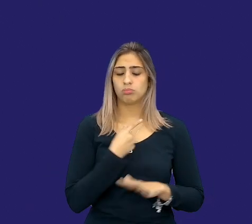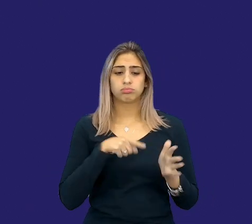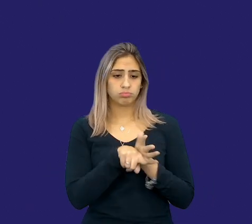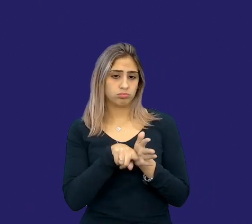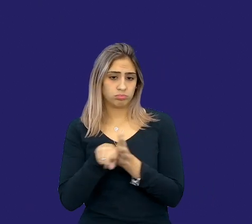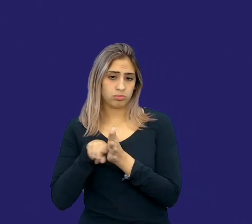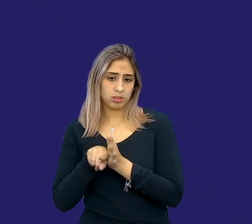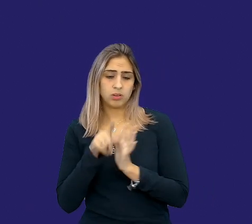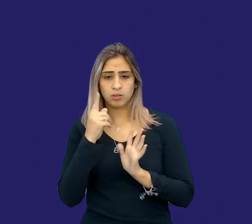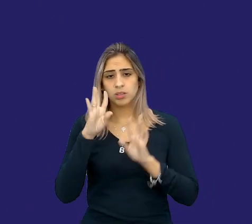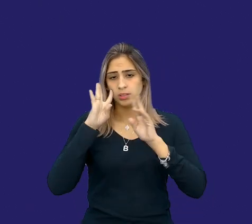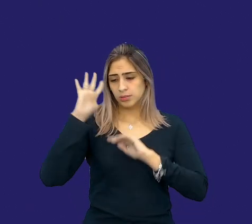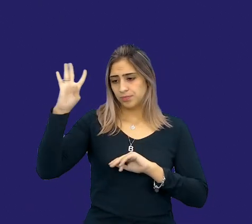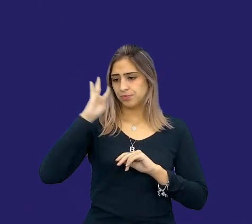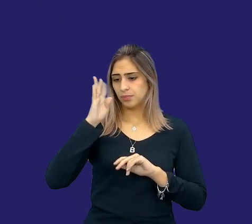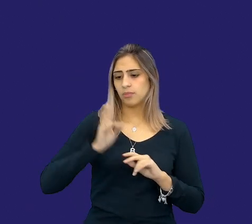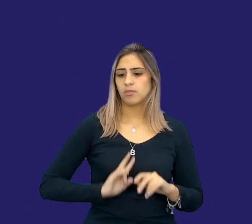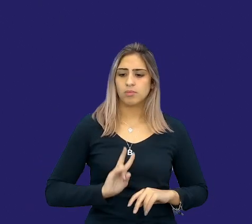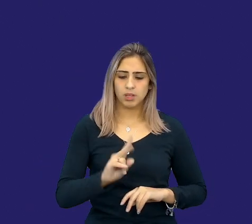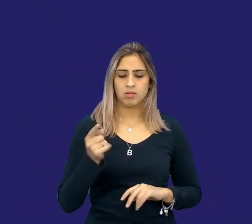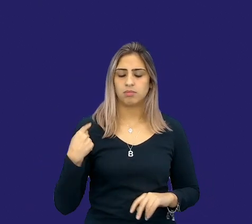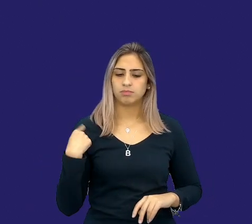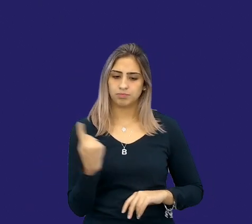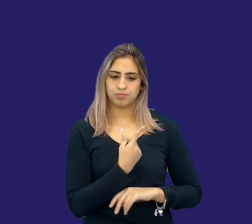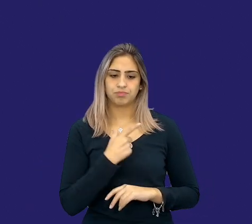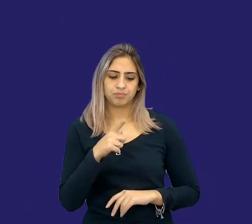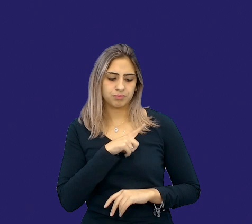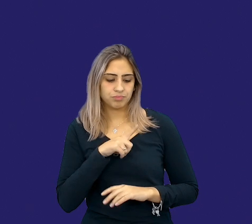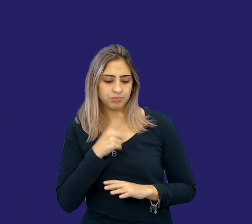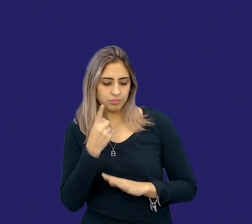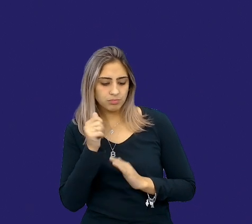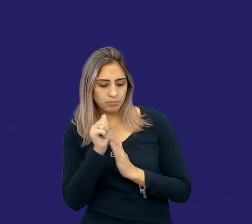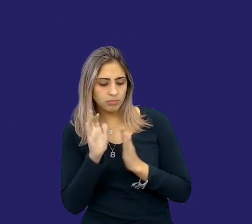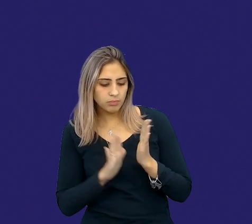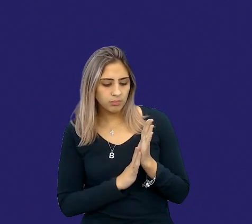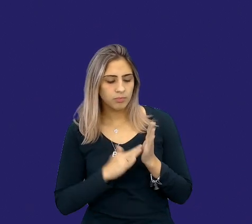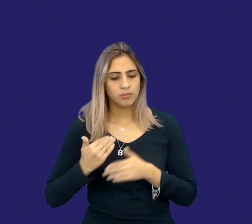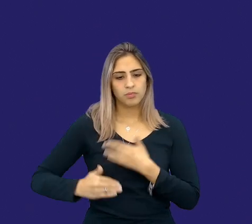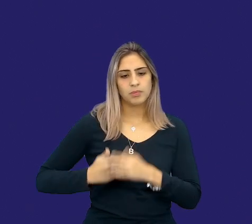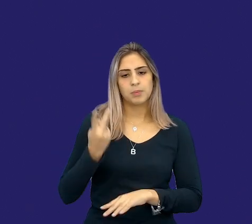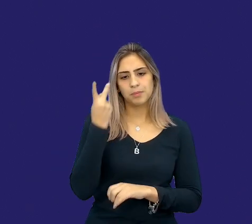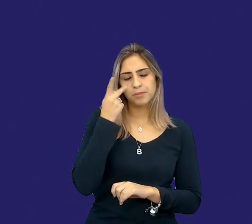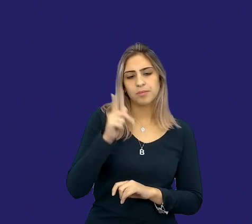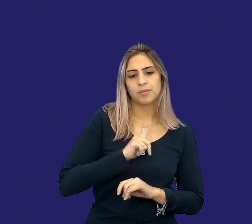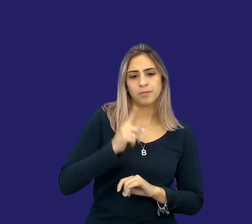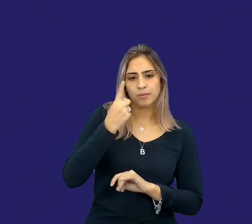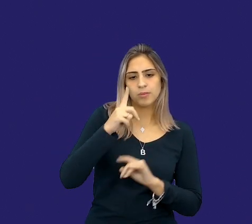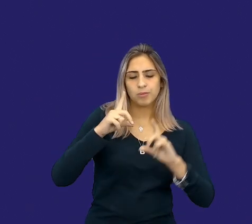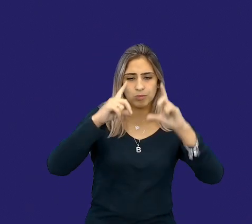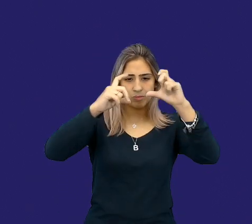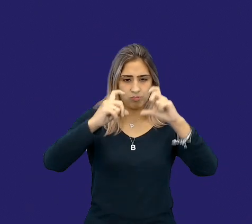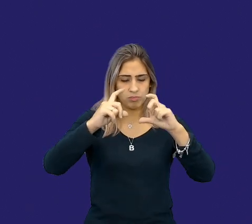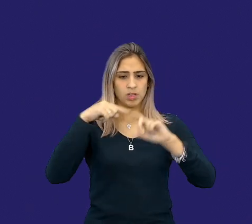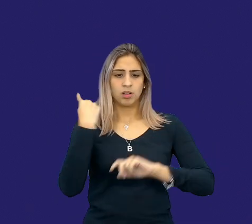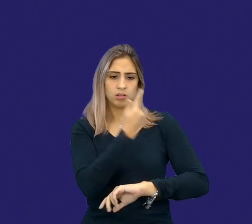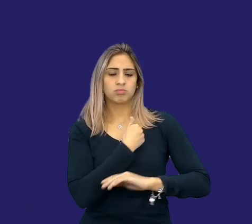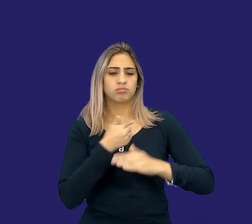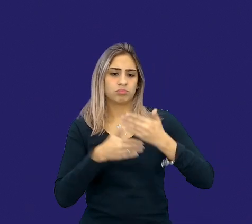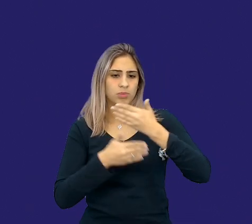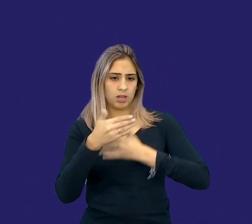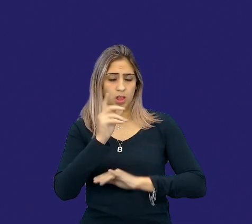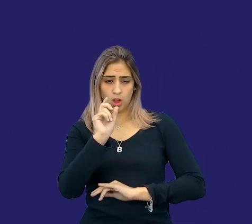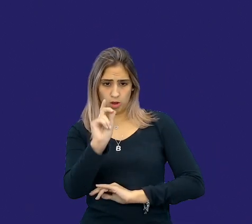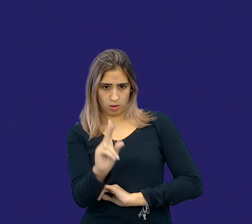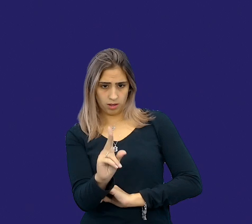e a nossa reflexão, sempre que nós formos tratar de uma atividade, vai haver um print dela na tela,